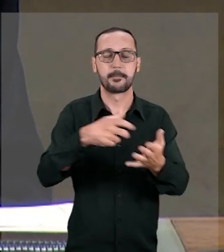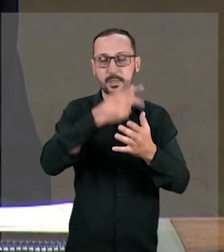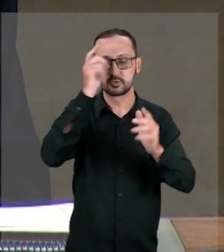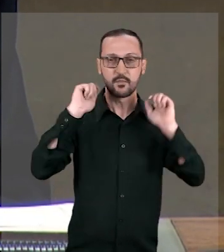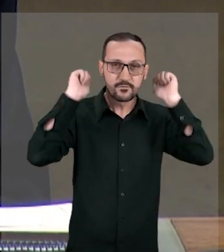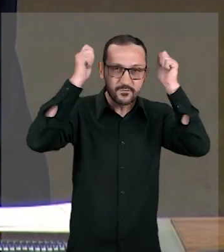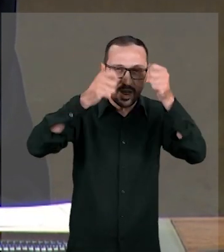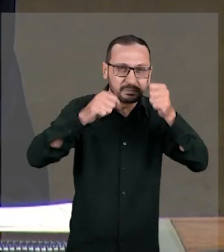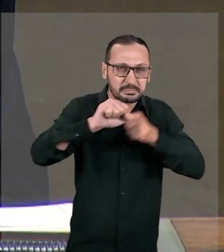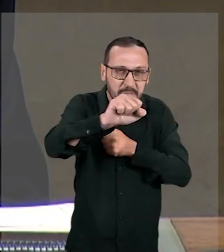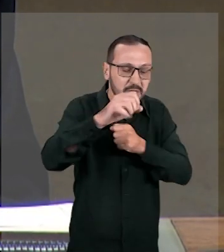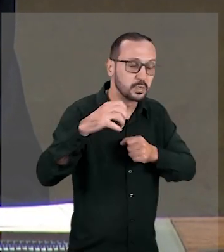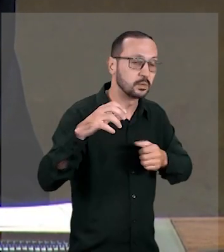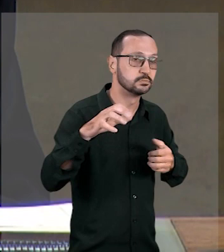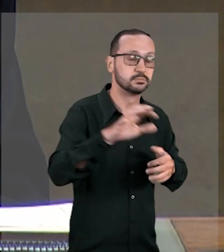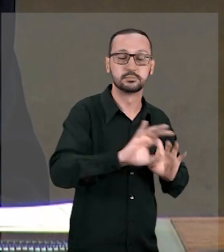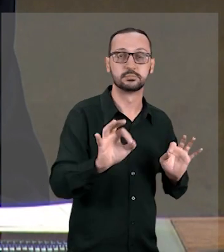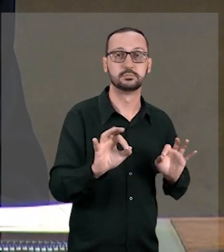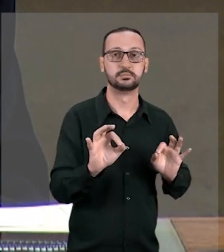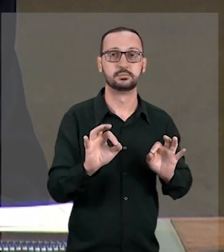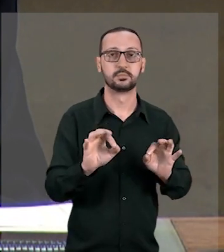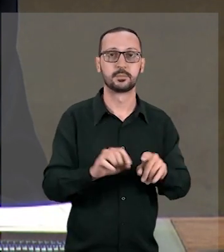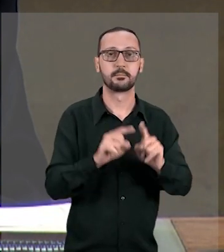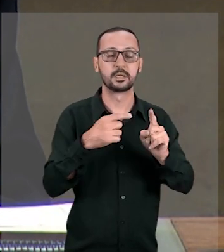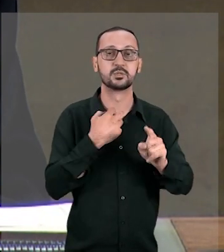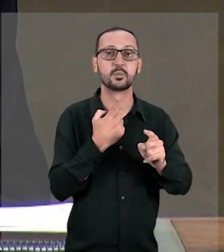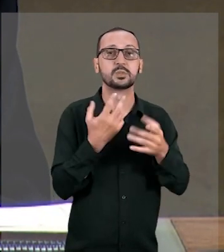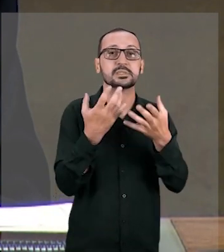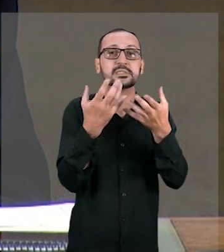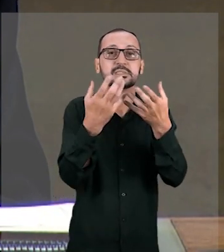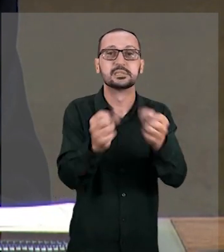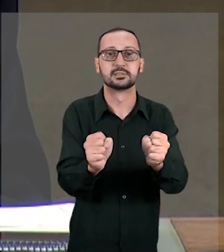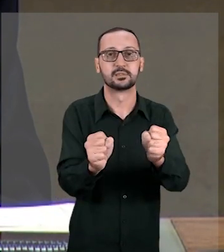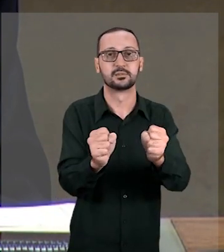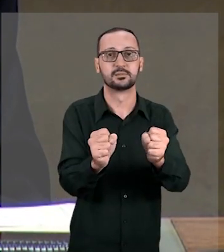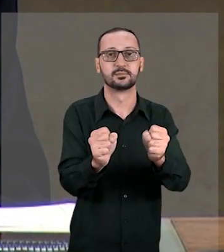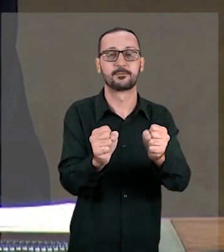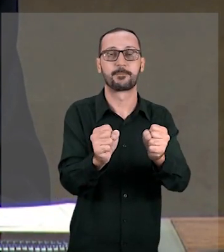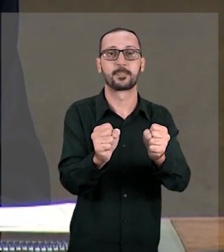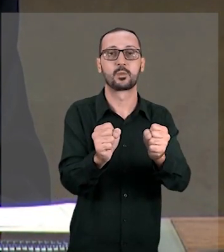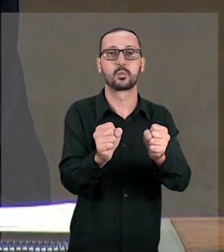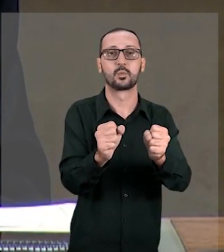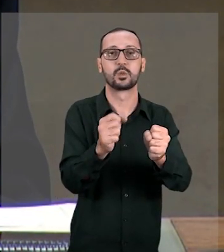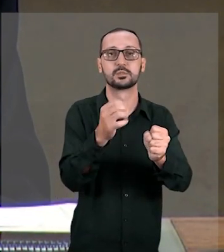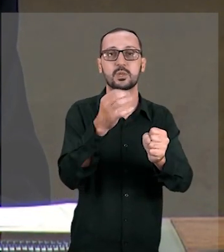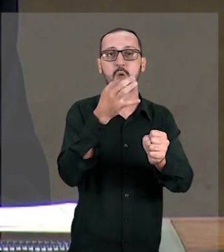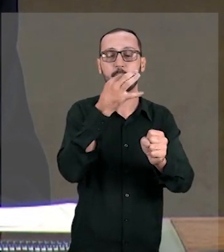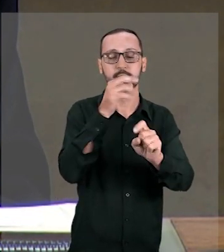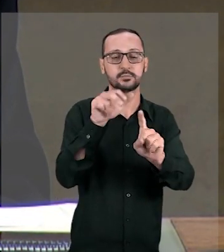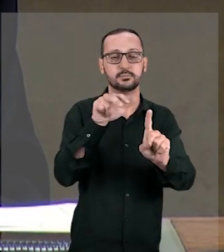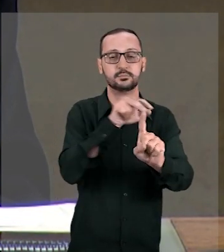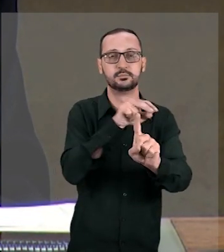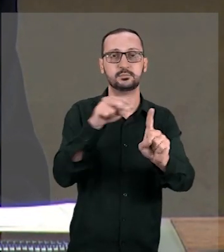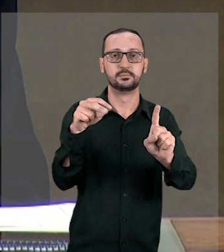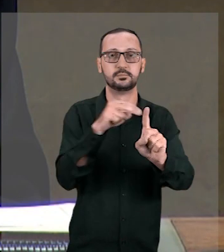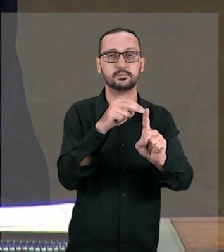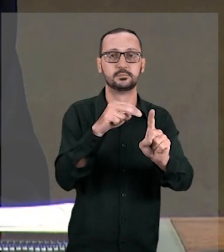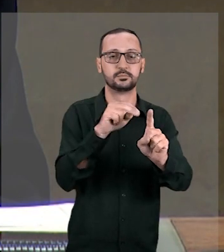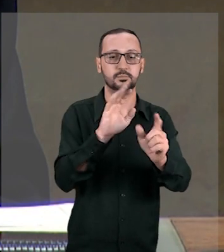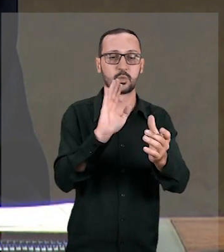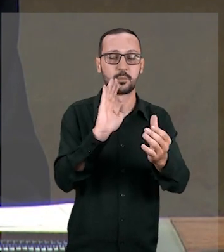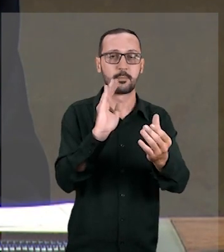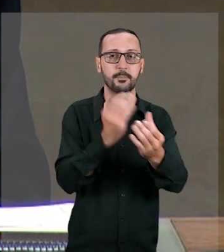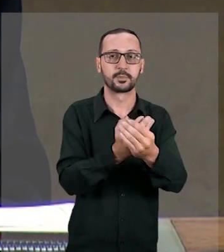mascarados, mas sem compactuar com uma visão que é não deixar o processo